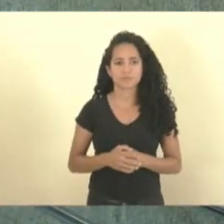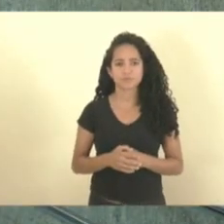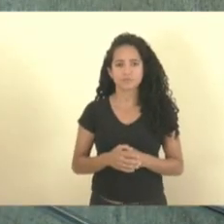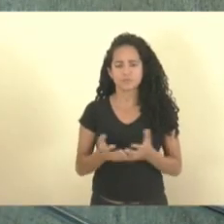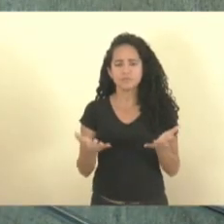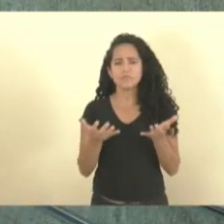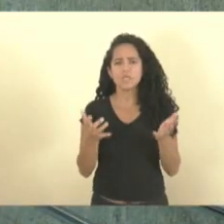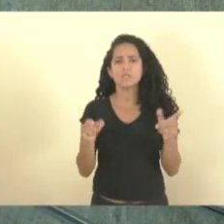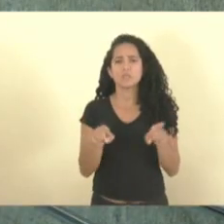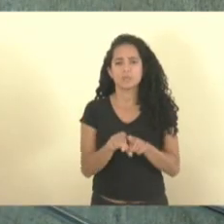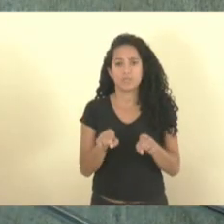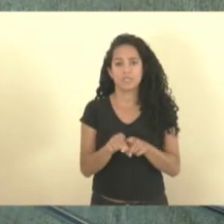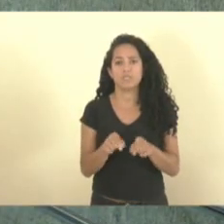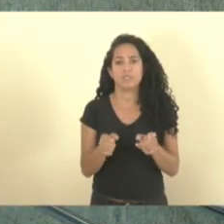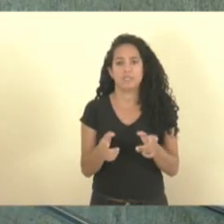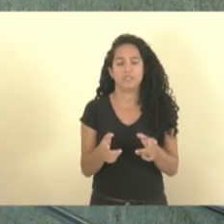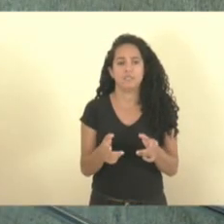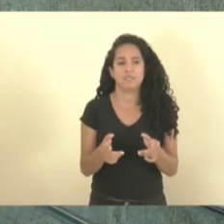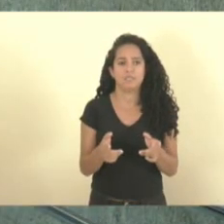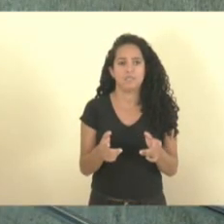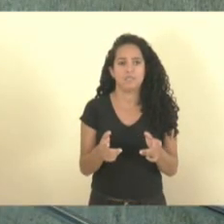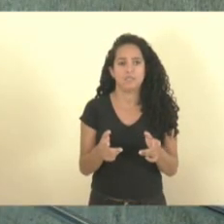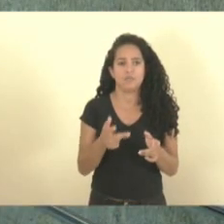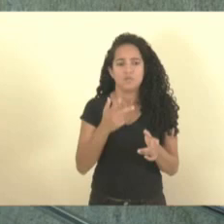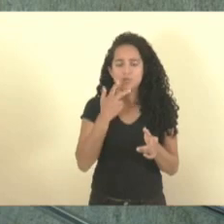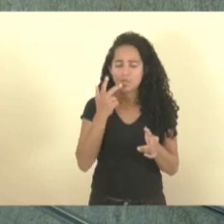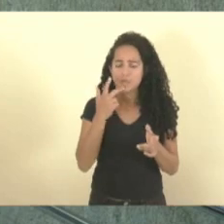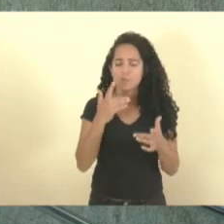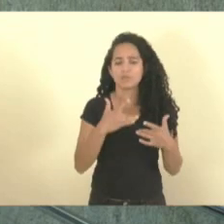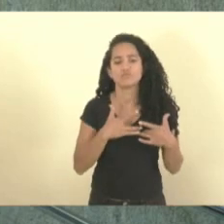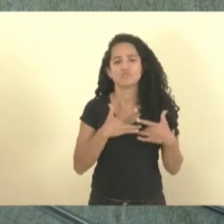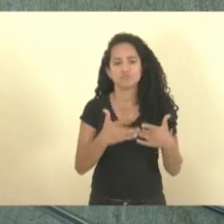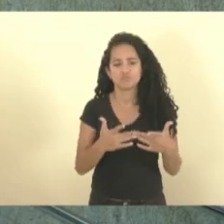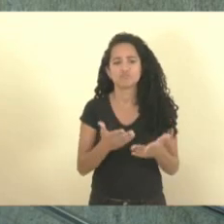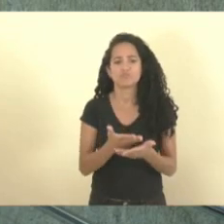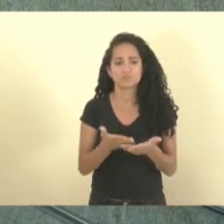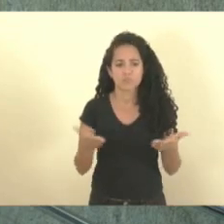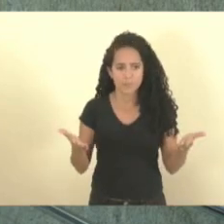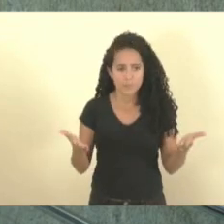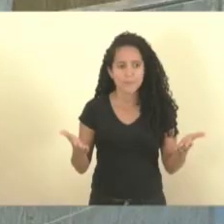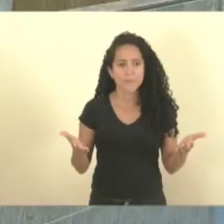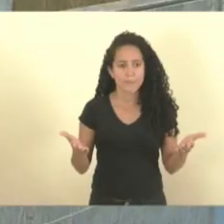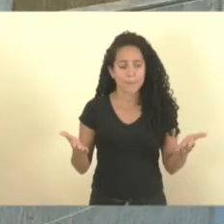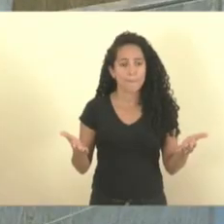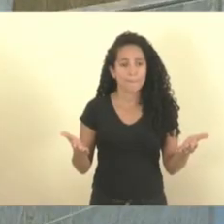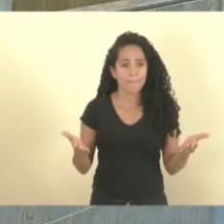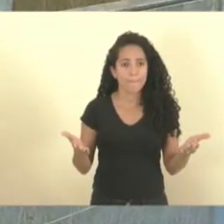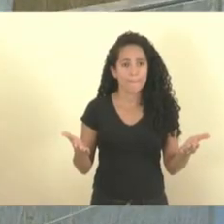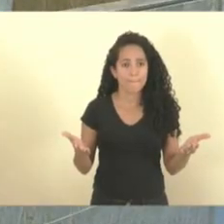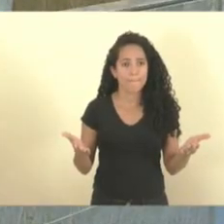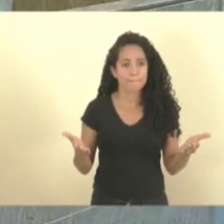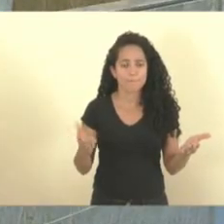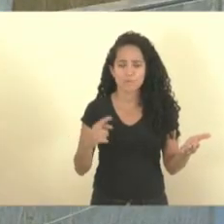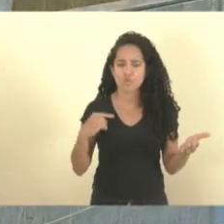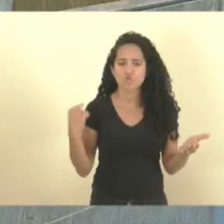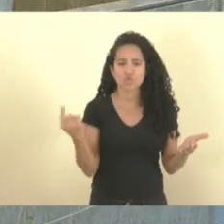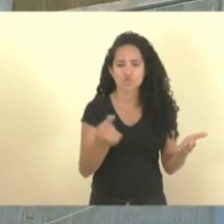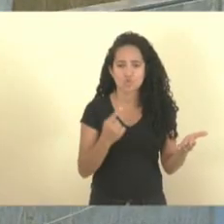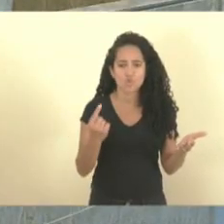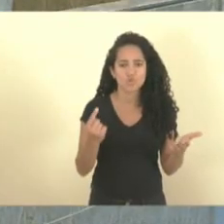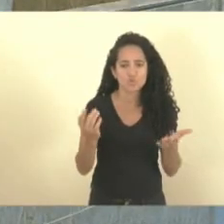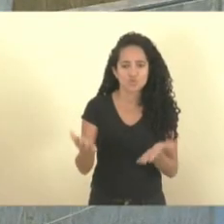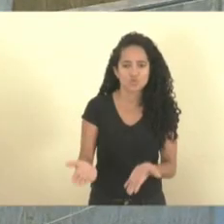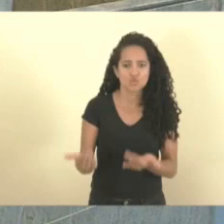Gostaria também de prestar minha solidariedade a todos os